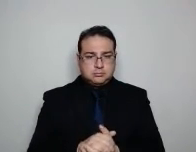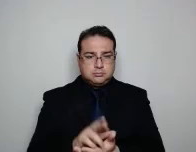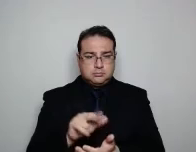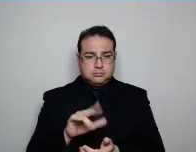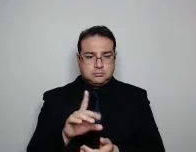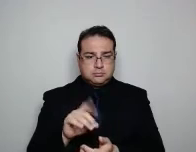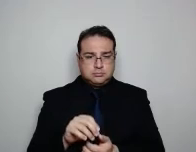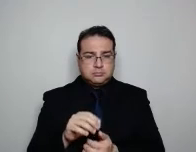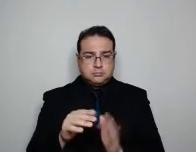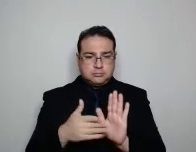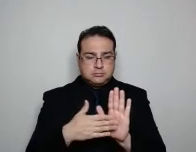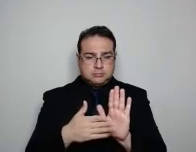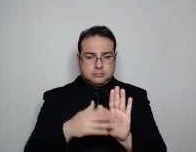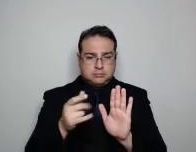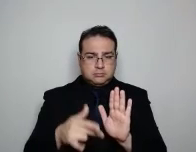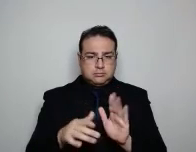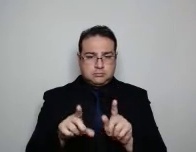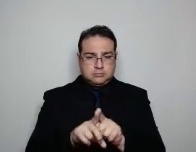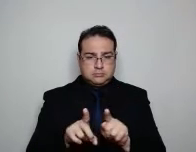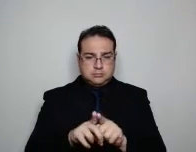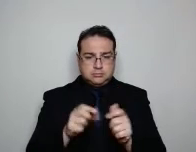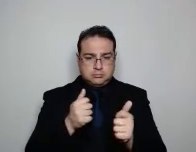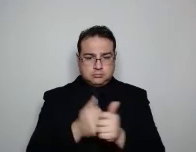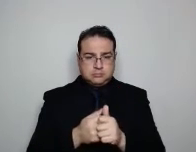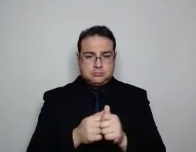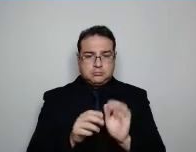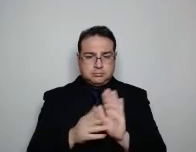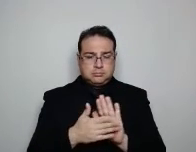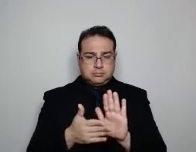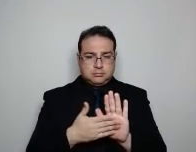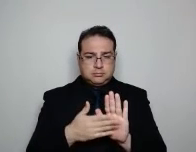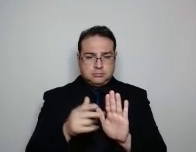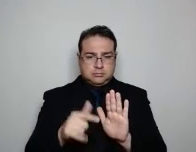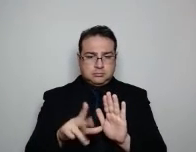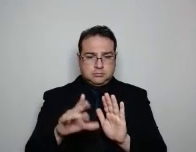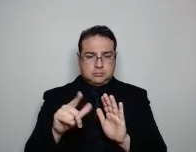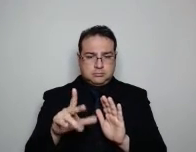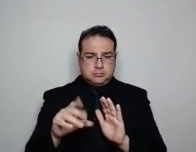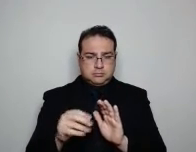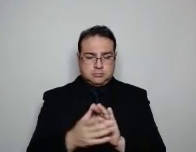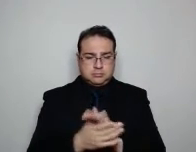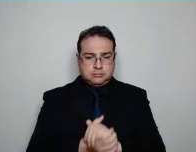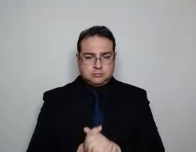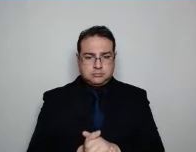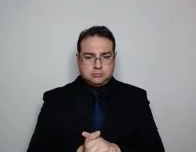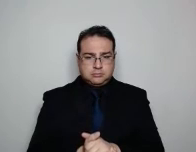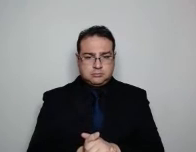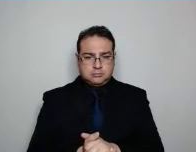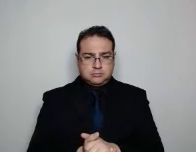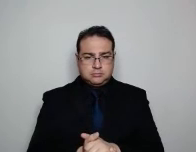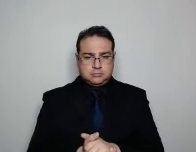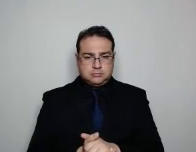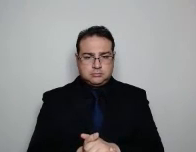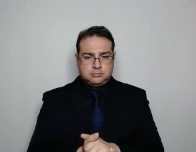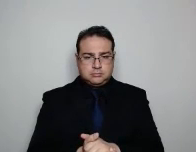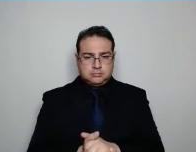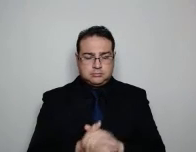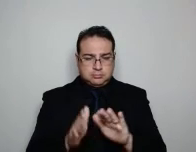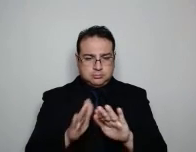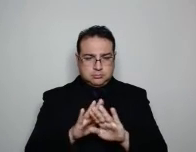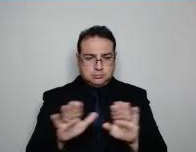proposição? Também, senhor presidente. Acompanho aí a proposição do vereador Cláudio. Era só. Doutor Braz.